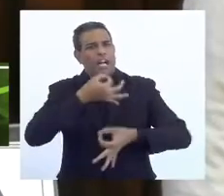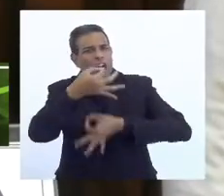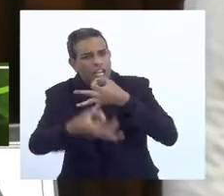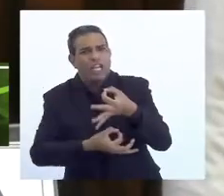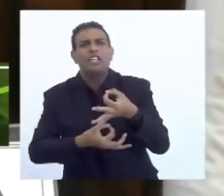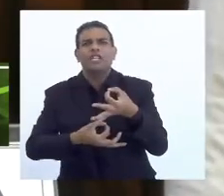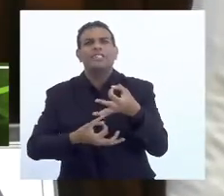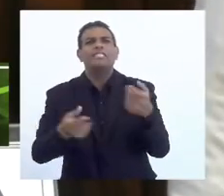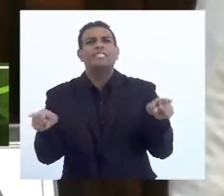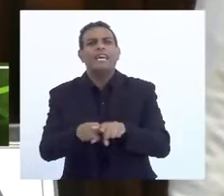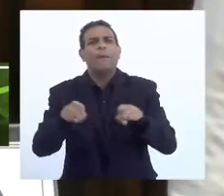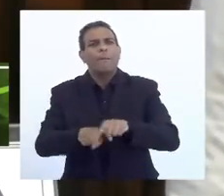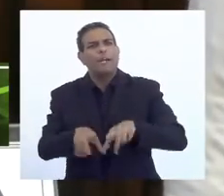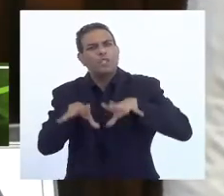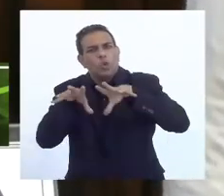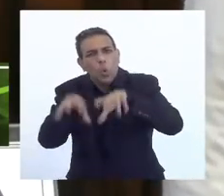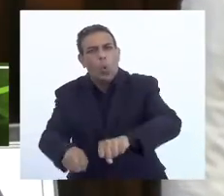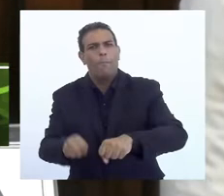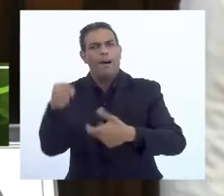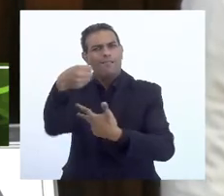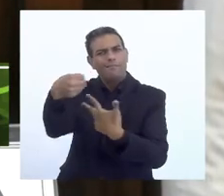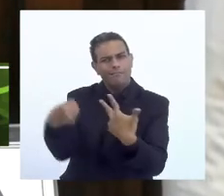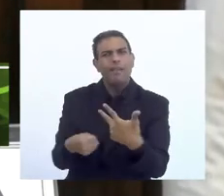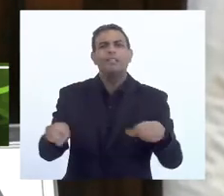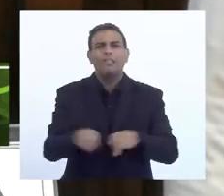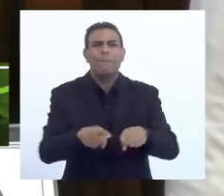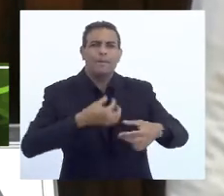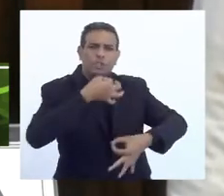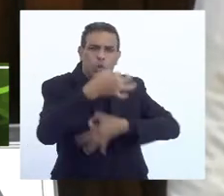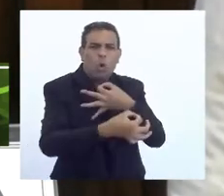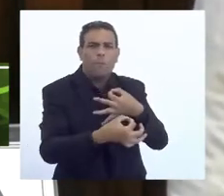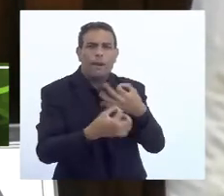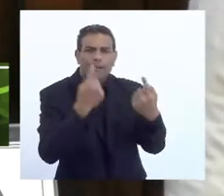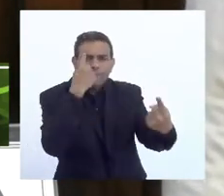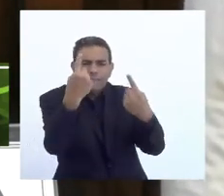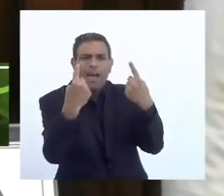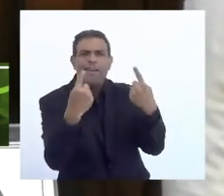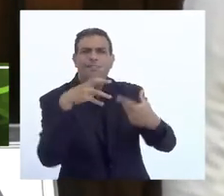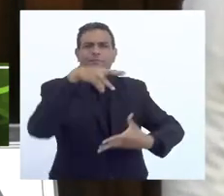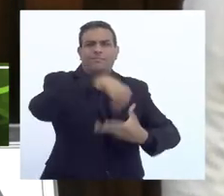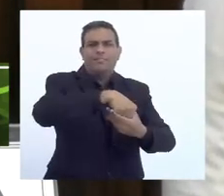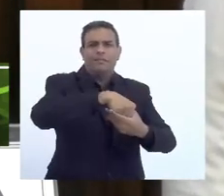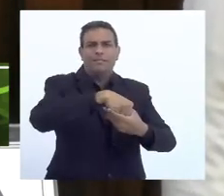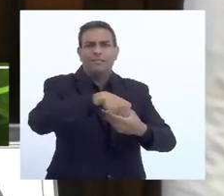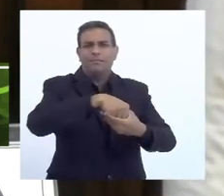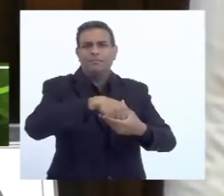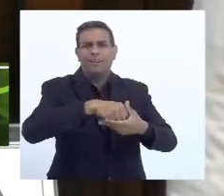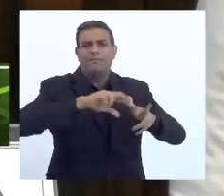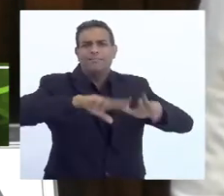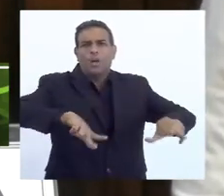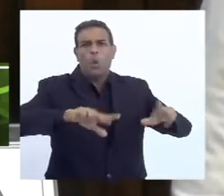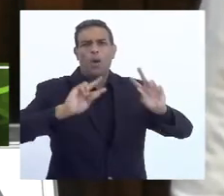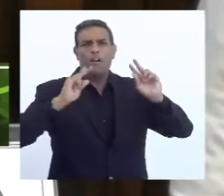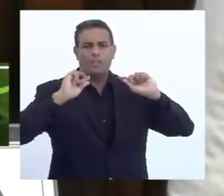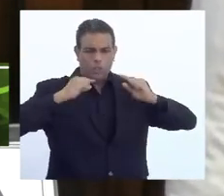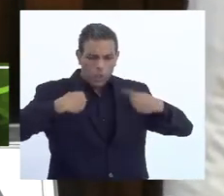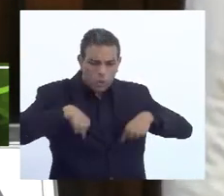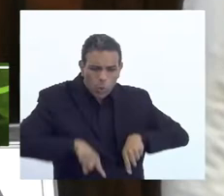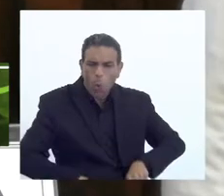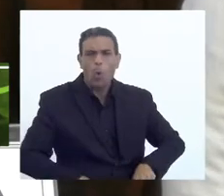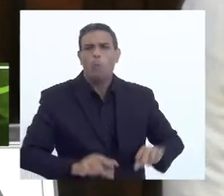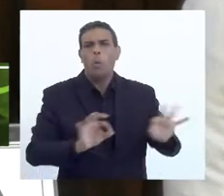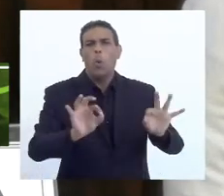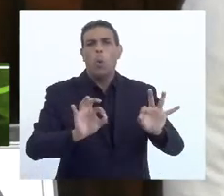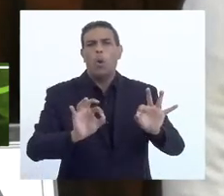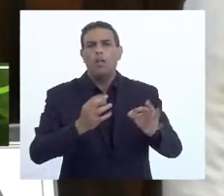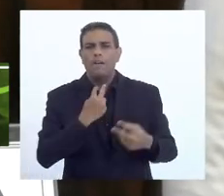porque queremos ocupar o espaço público, mas queremos ser criticadas por essas ideias e não pelos nossos corpos, não pela nossa sexualidade, não